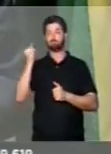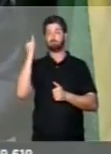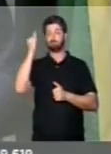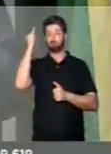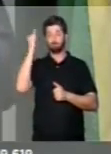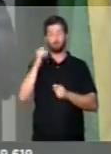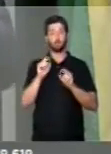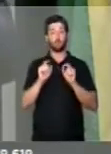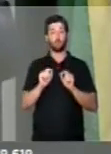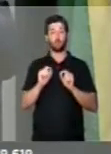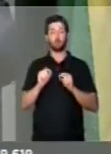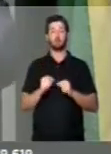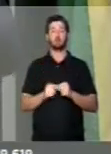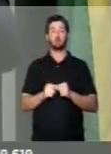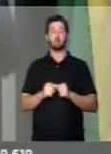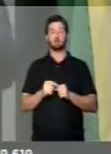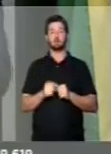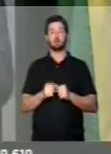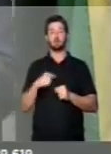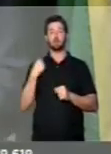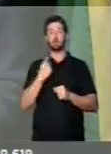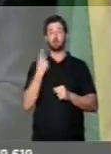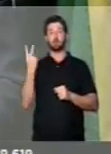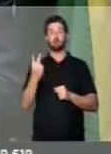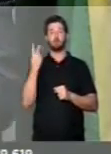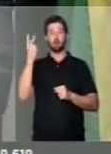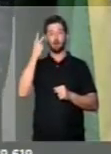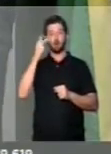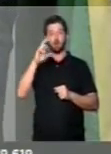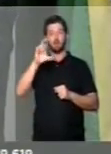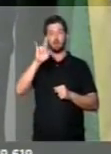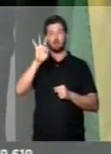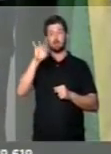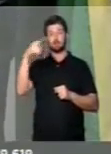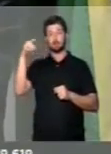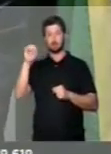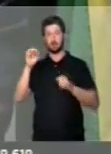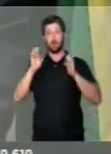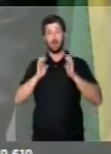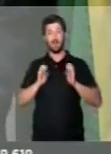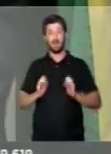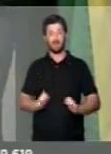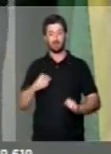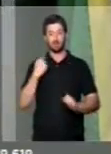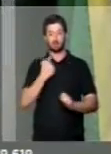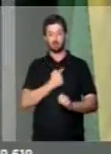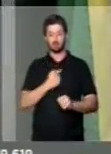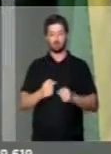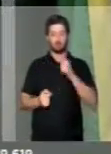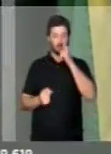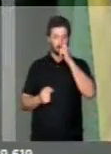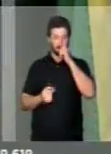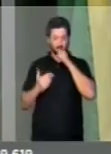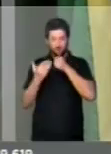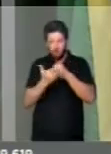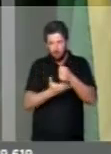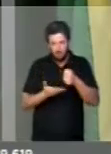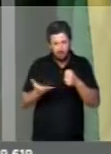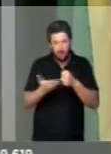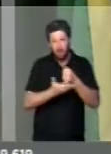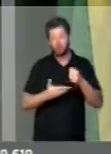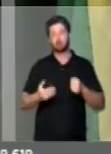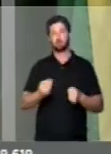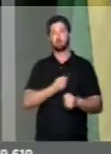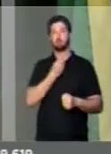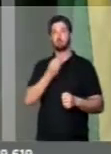fundamental que os nossos valores cristãos, que os nossos valores éticos, que os princípios elementares de